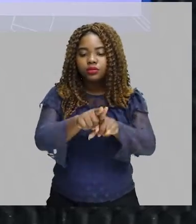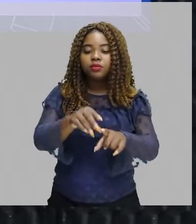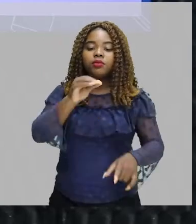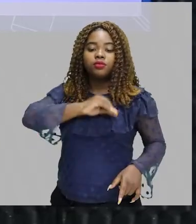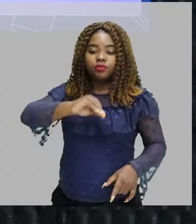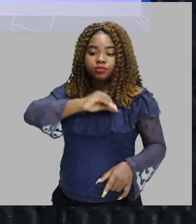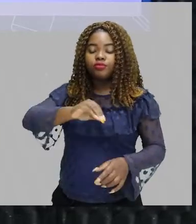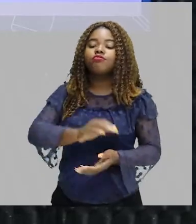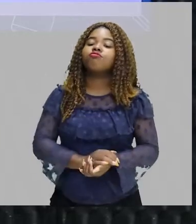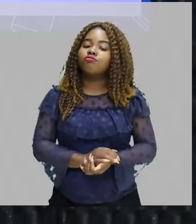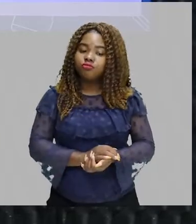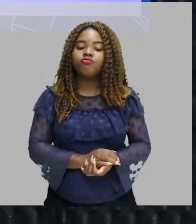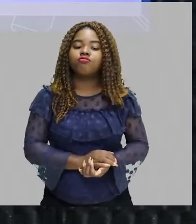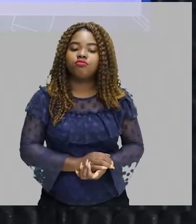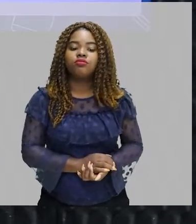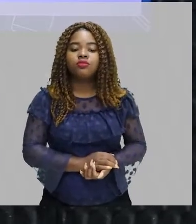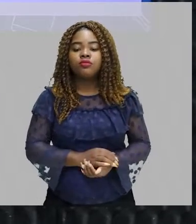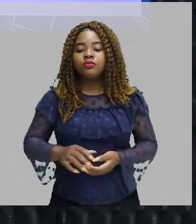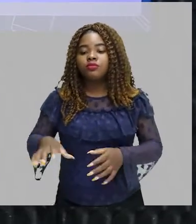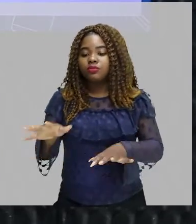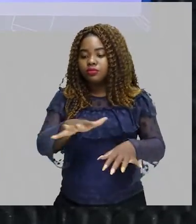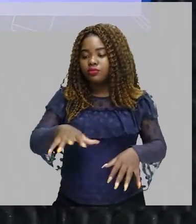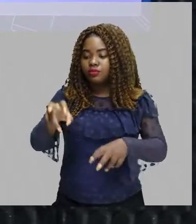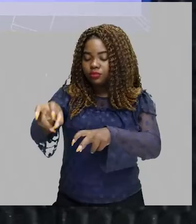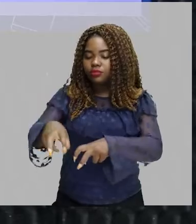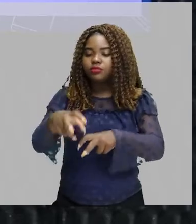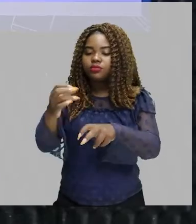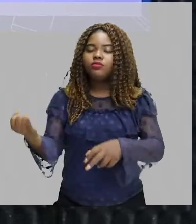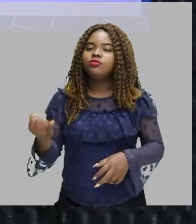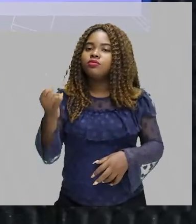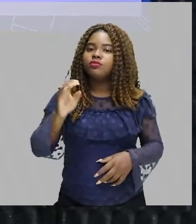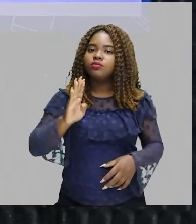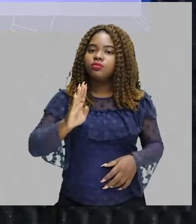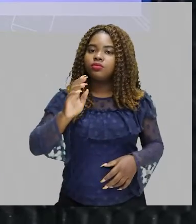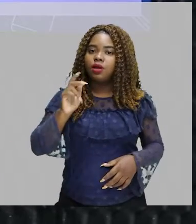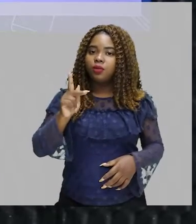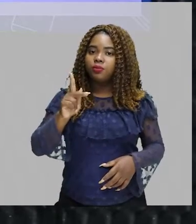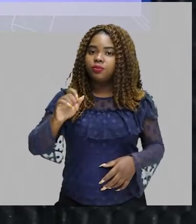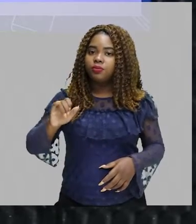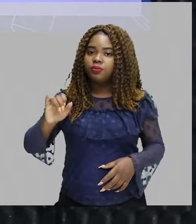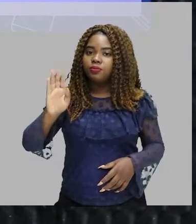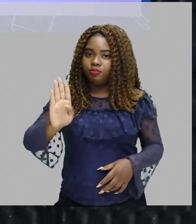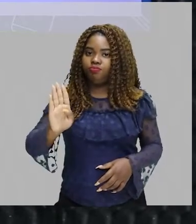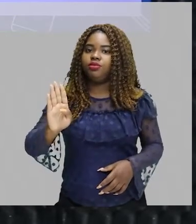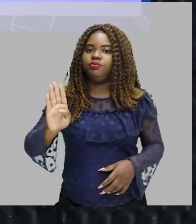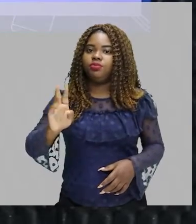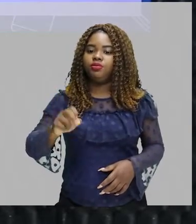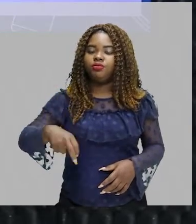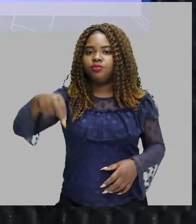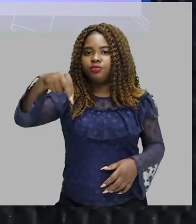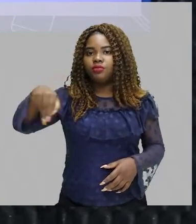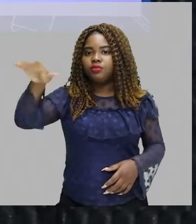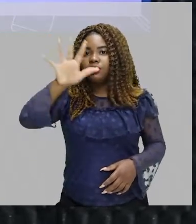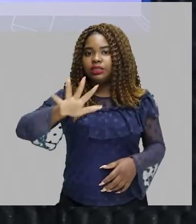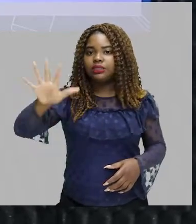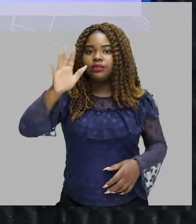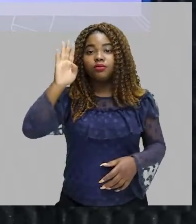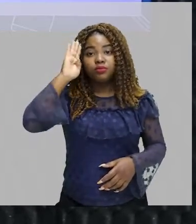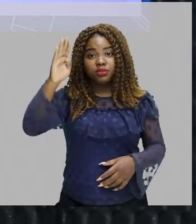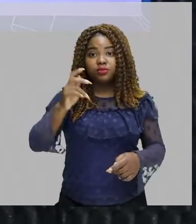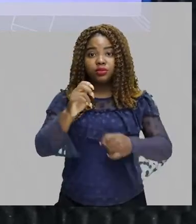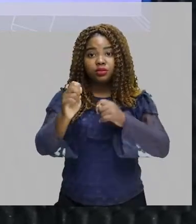agropecuário brasileiro, ele é muito importante para o PIB nacional. É uma das grandes atividades econômicas hoje do nosso país,